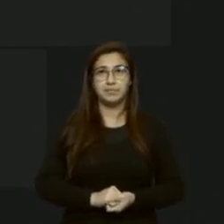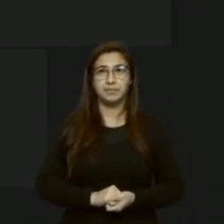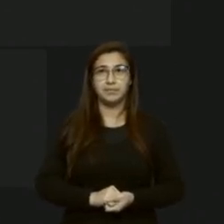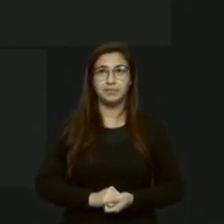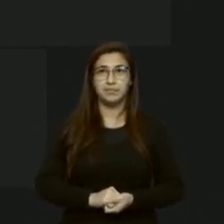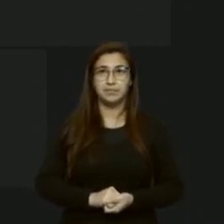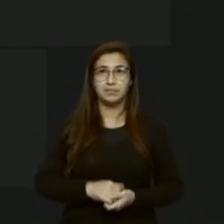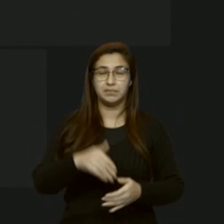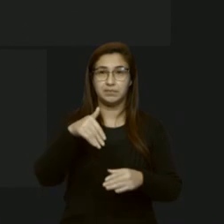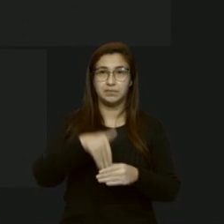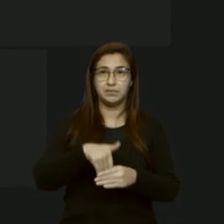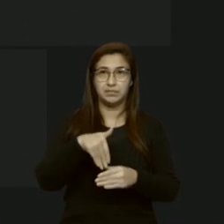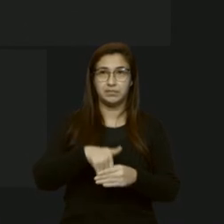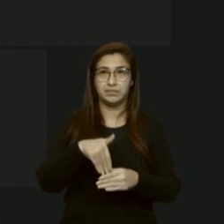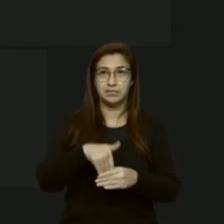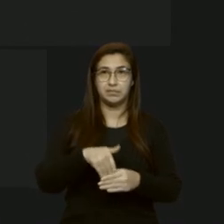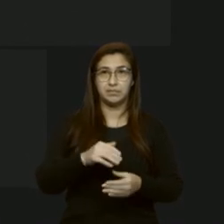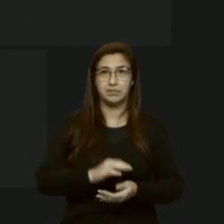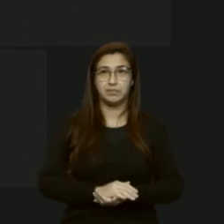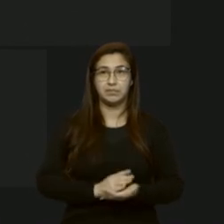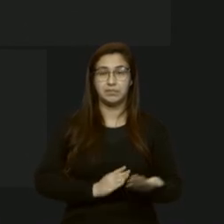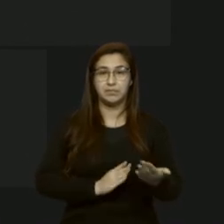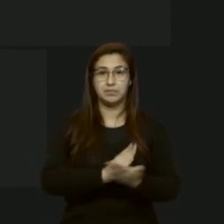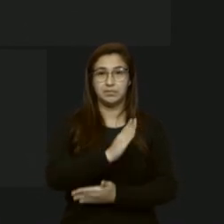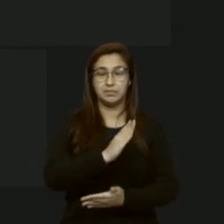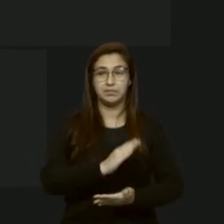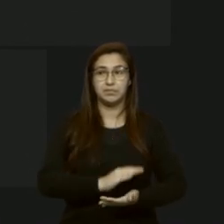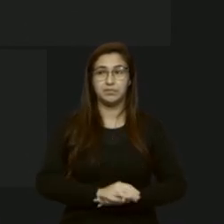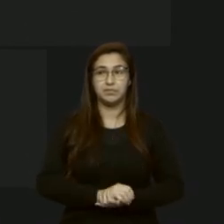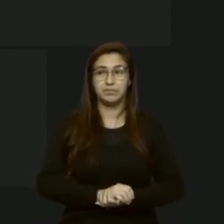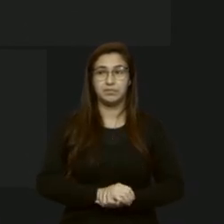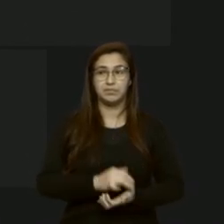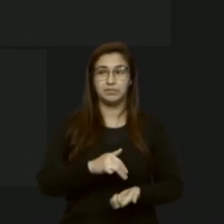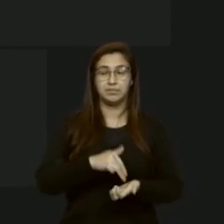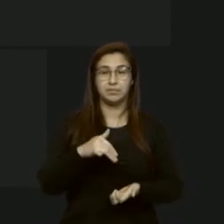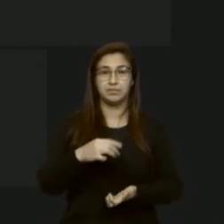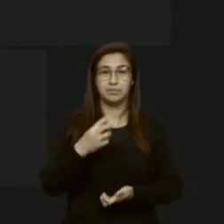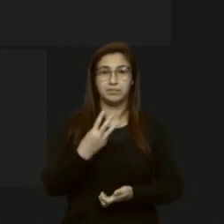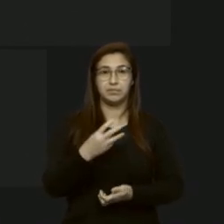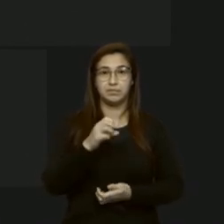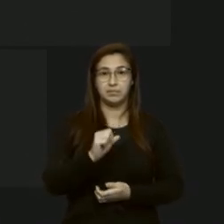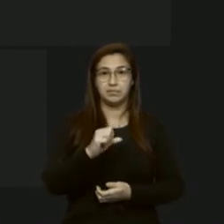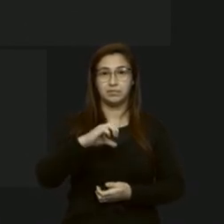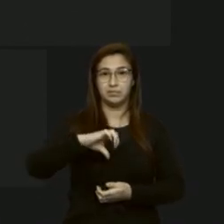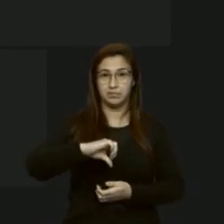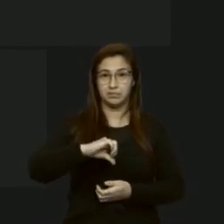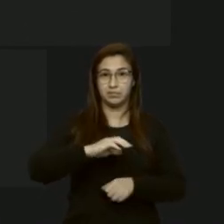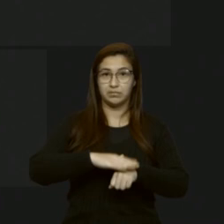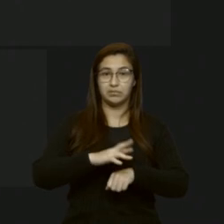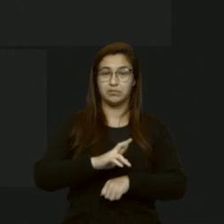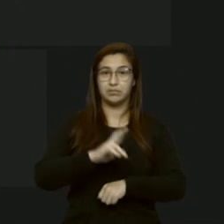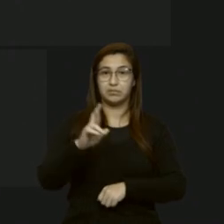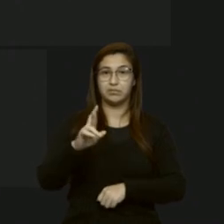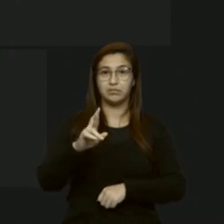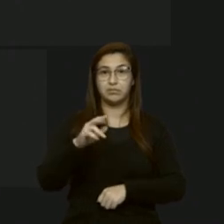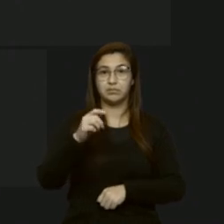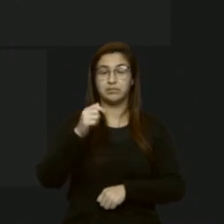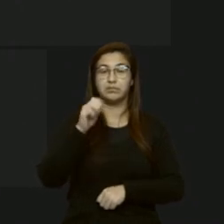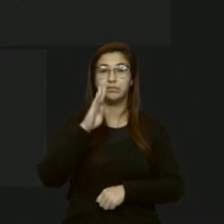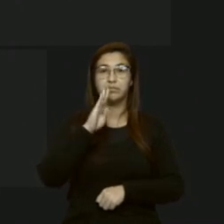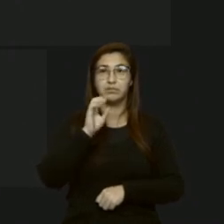Em votação, aprovado. Moção 389, autor deputado Bruno